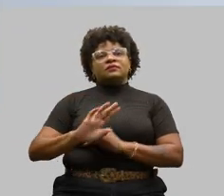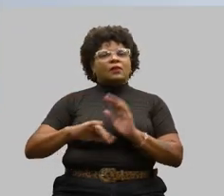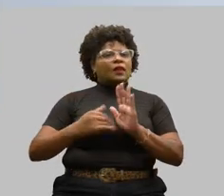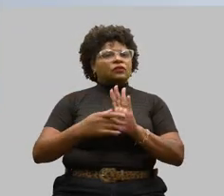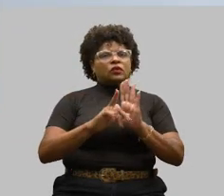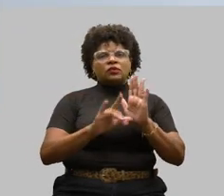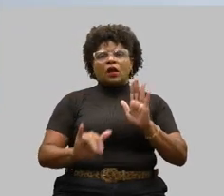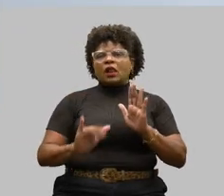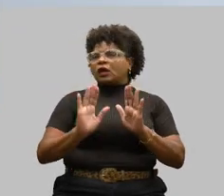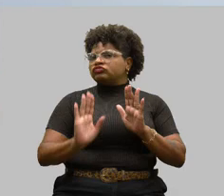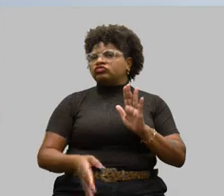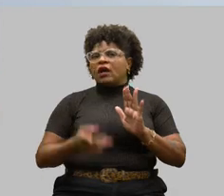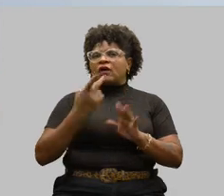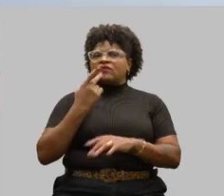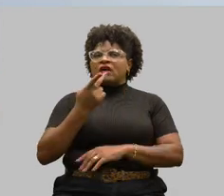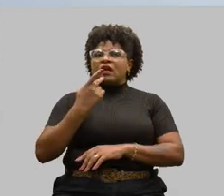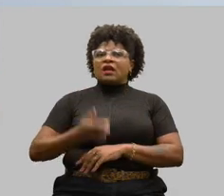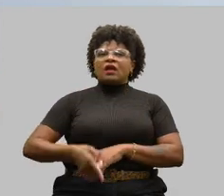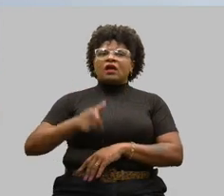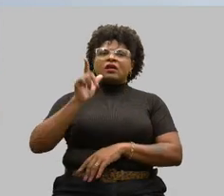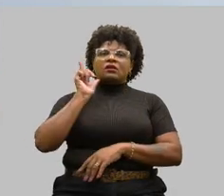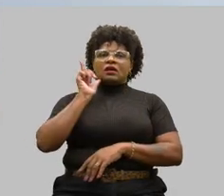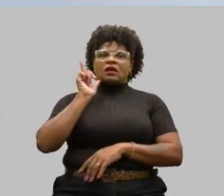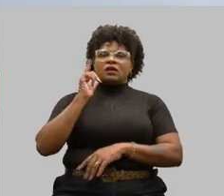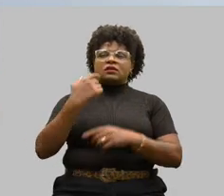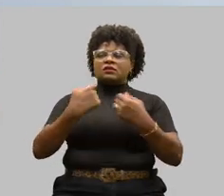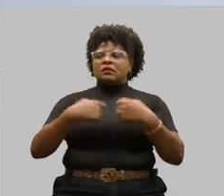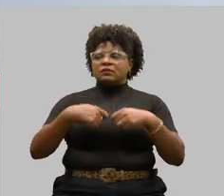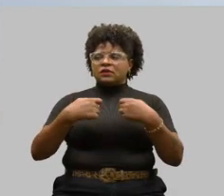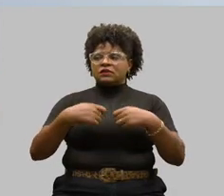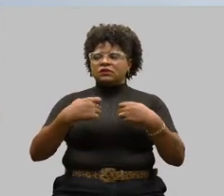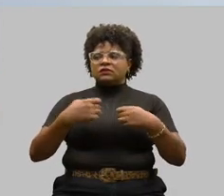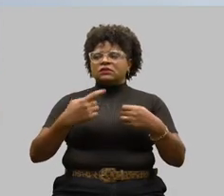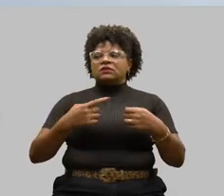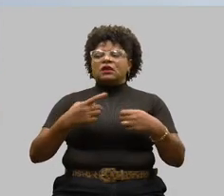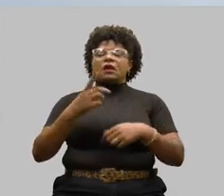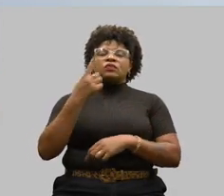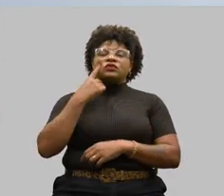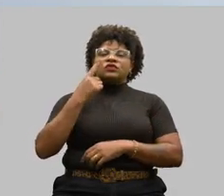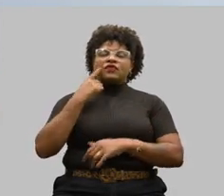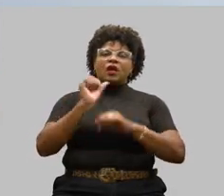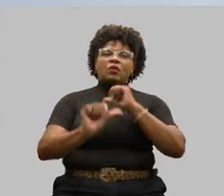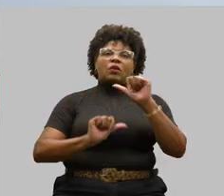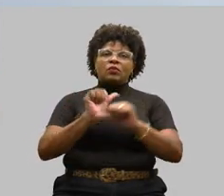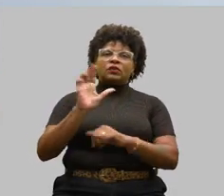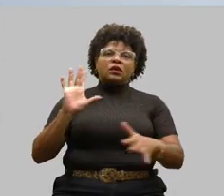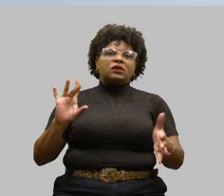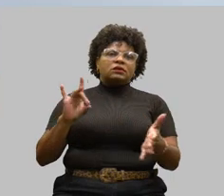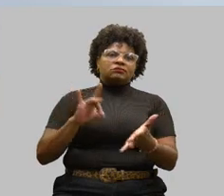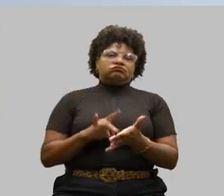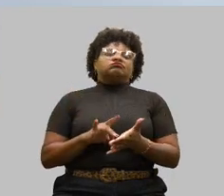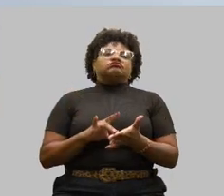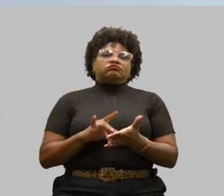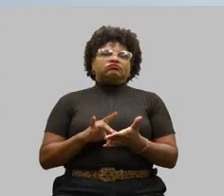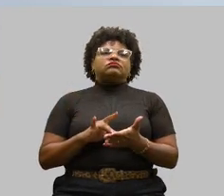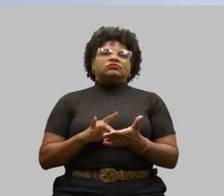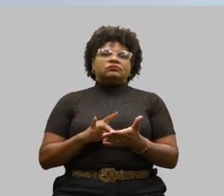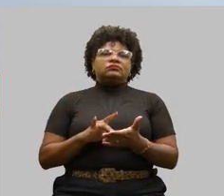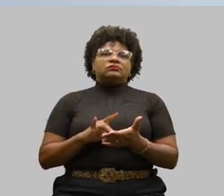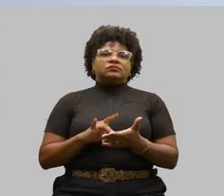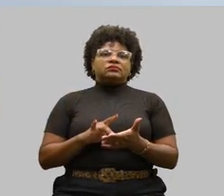que já existe nós precisamos nos pausar pela mudança real real de